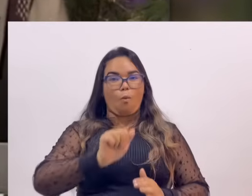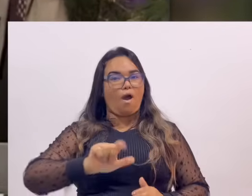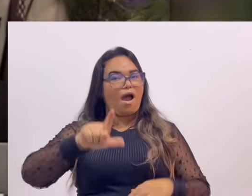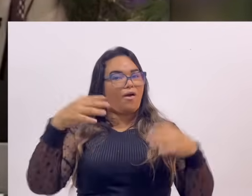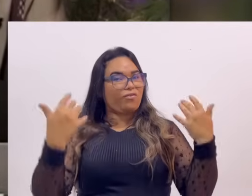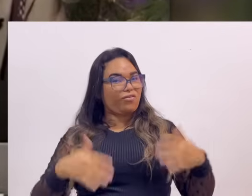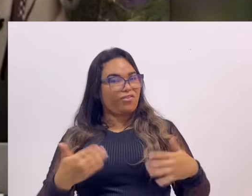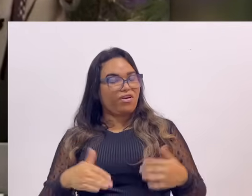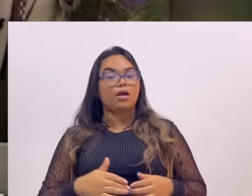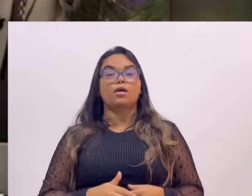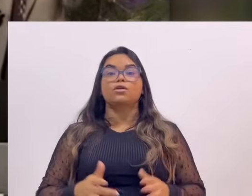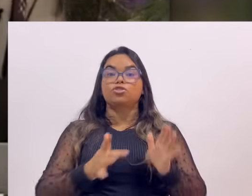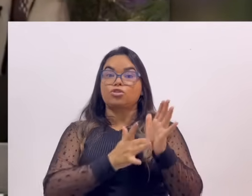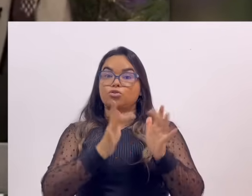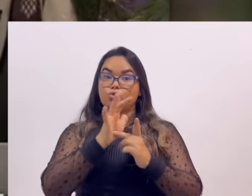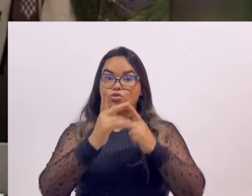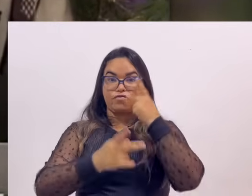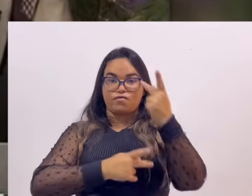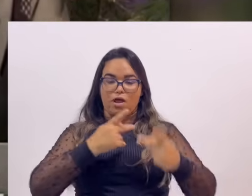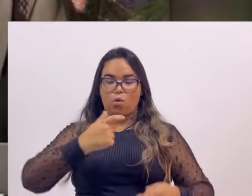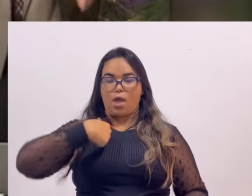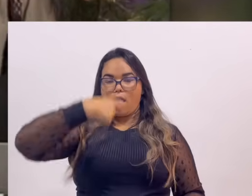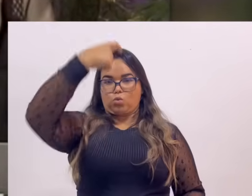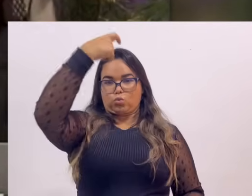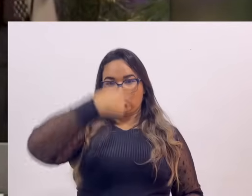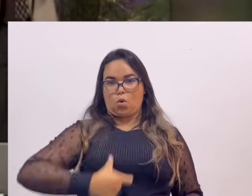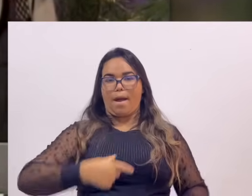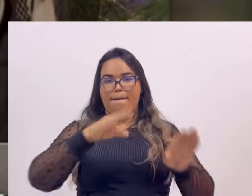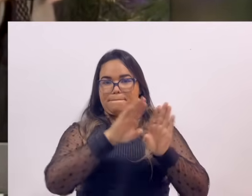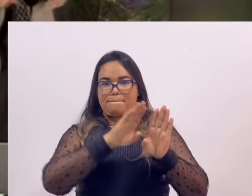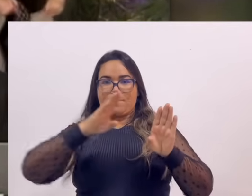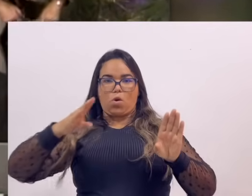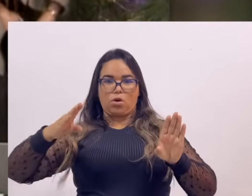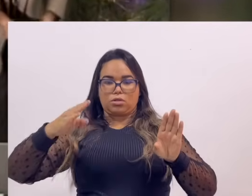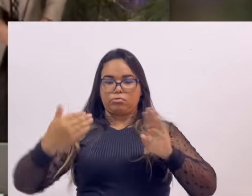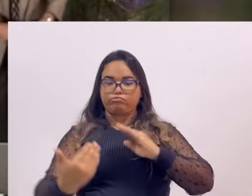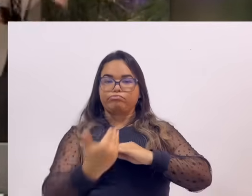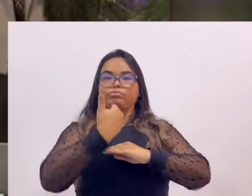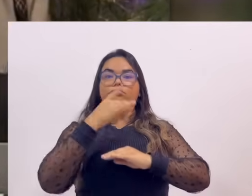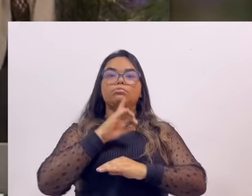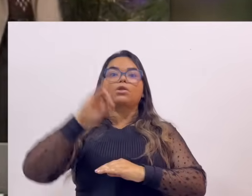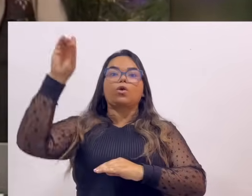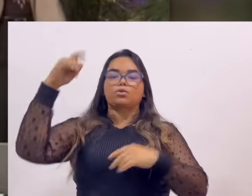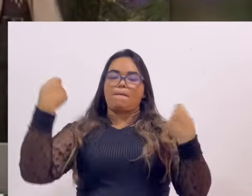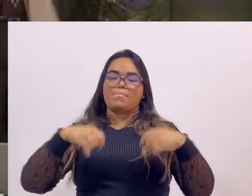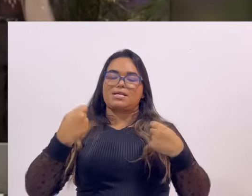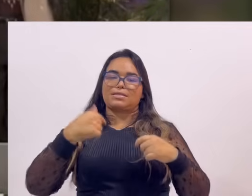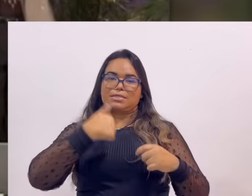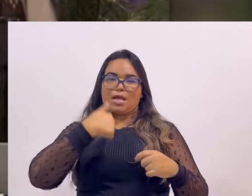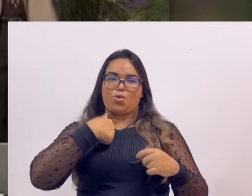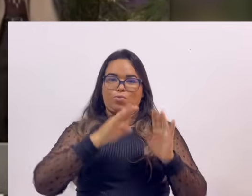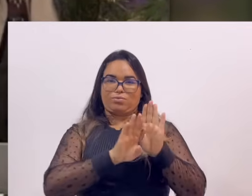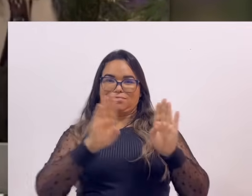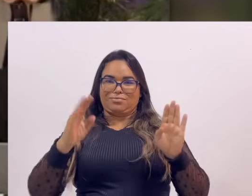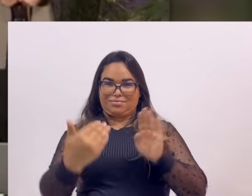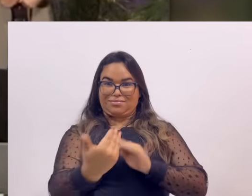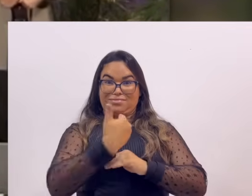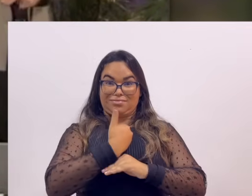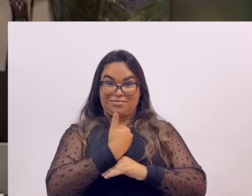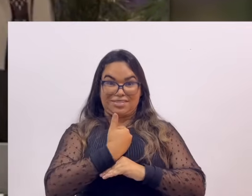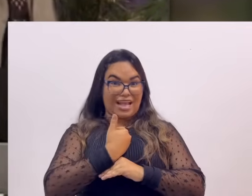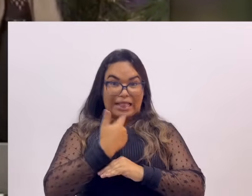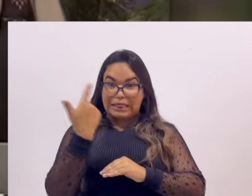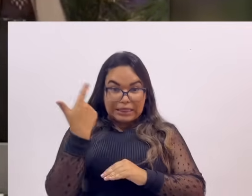porta e ninguém vem ao Pai se não por mim. E se você não entra por essa